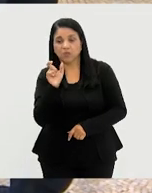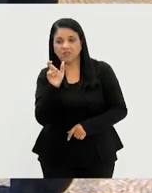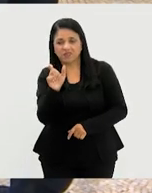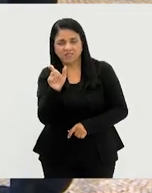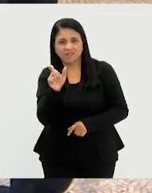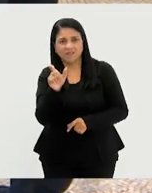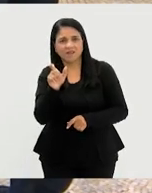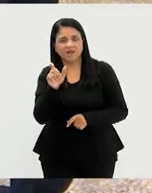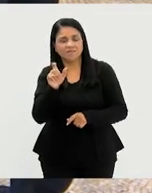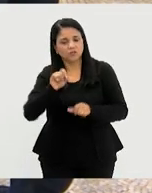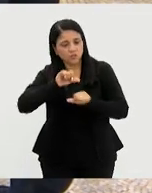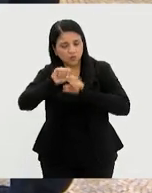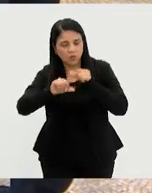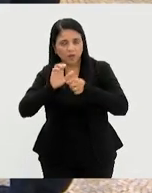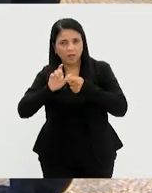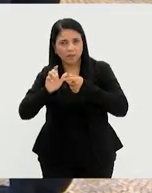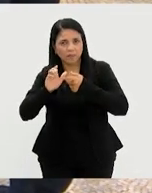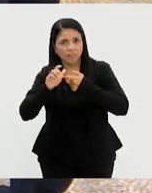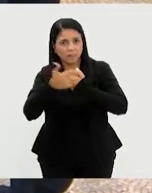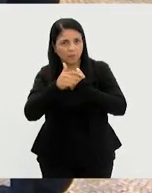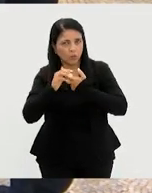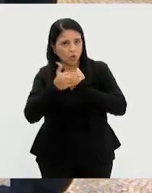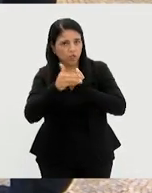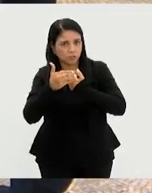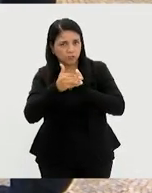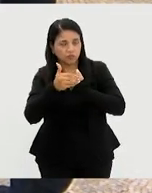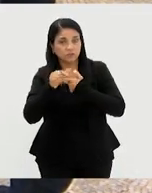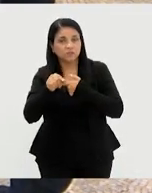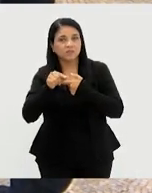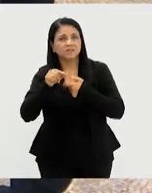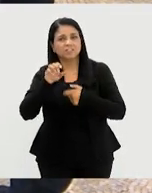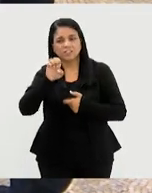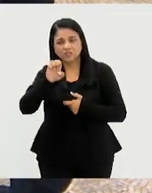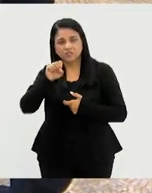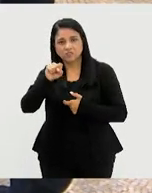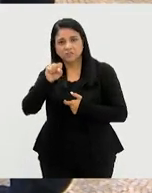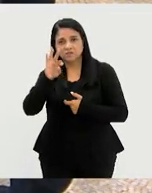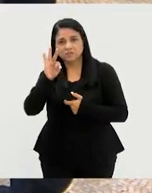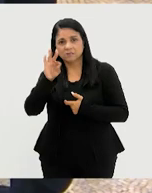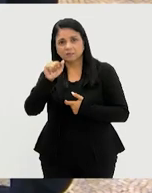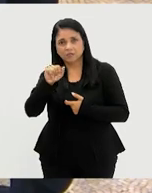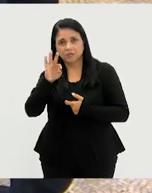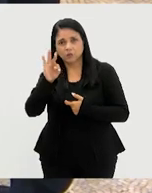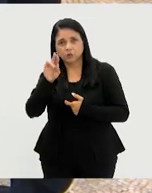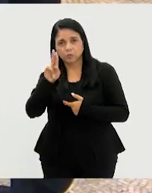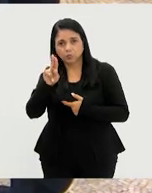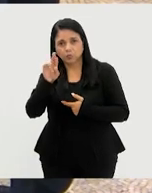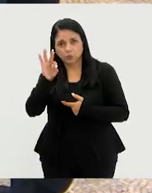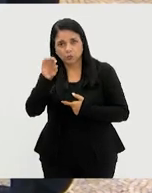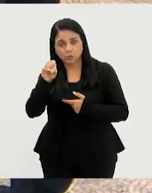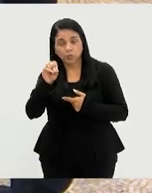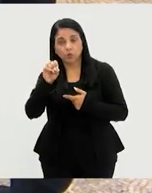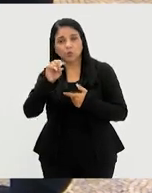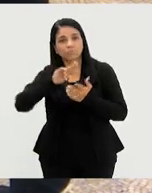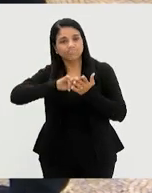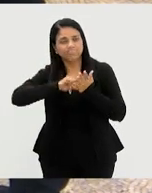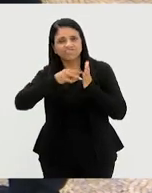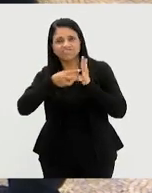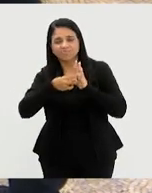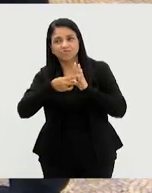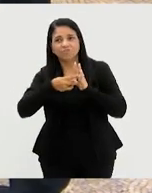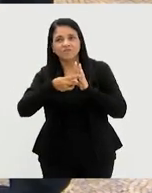estatuto dá o sentido de proteção e não de Direito de